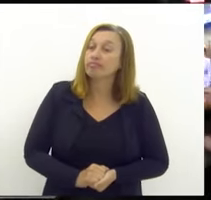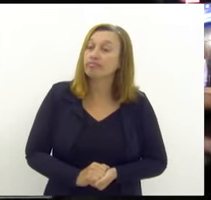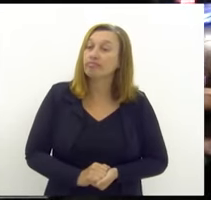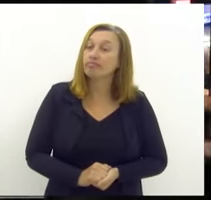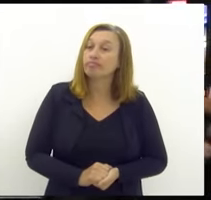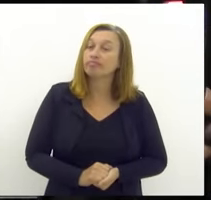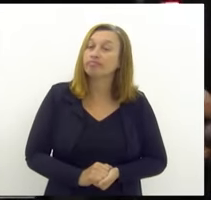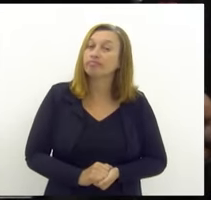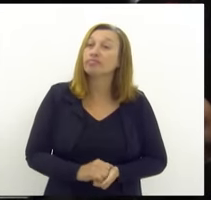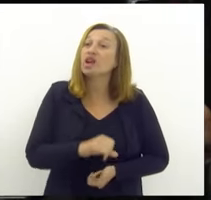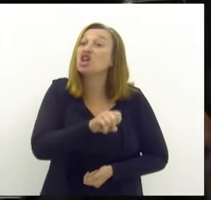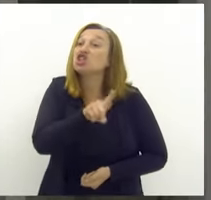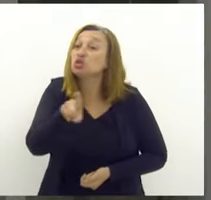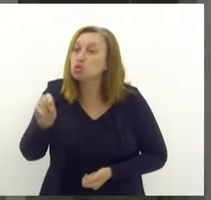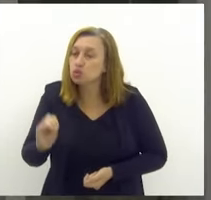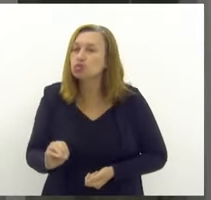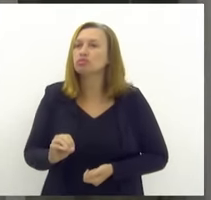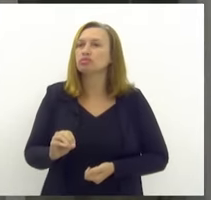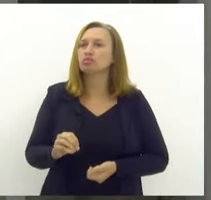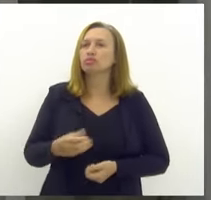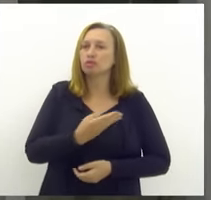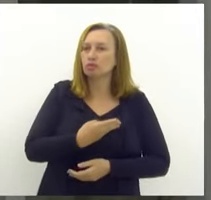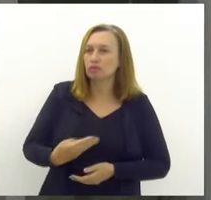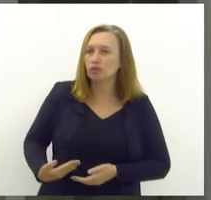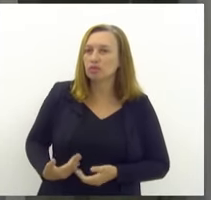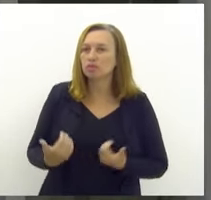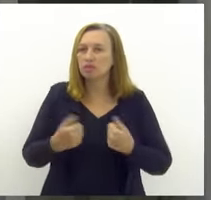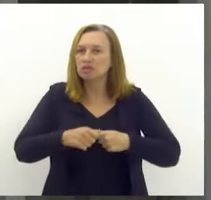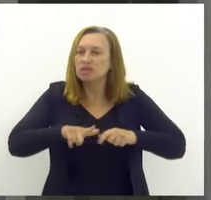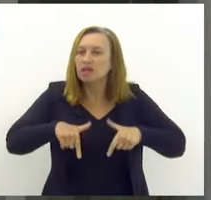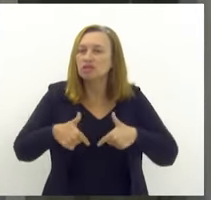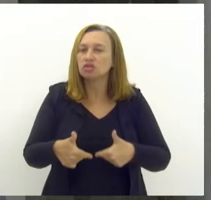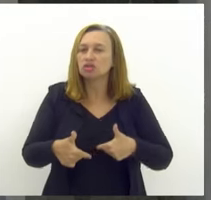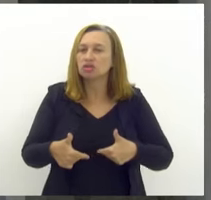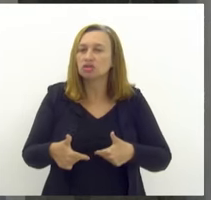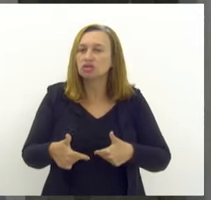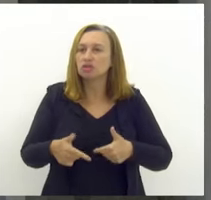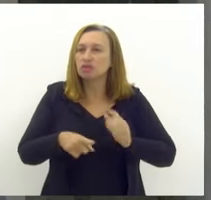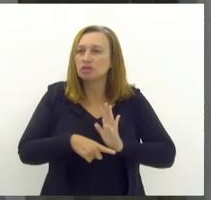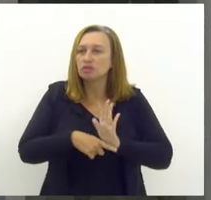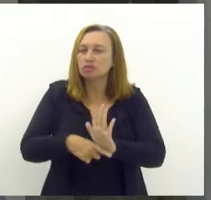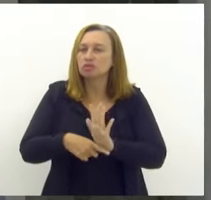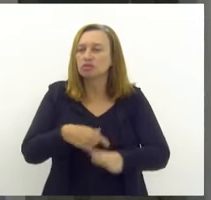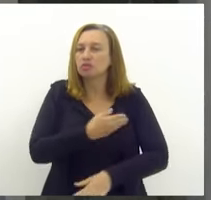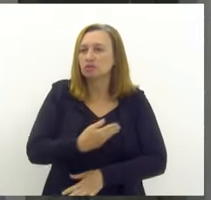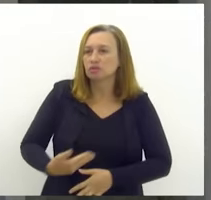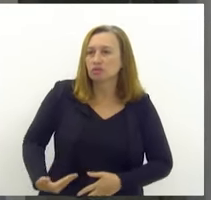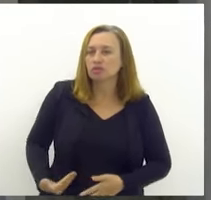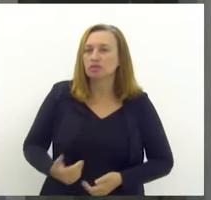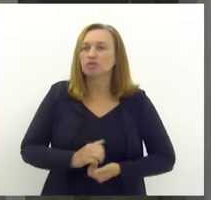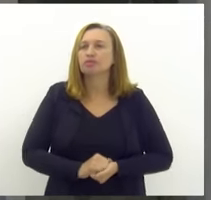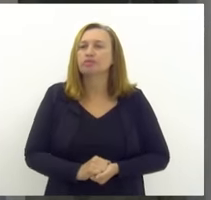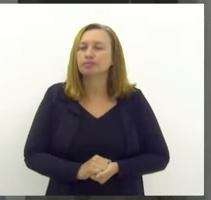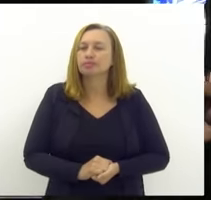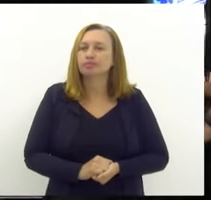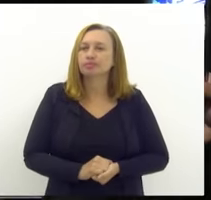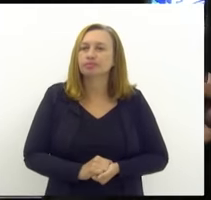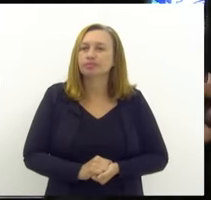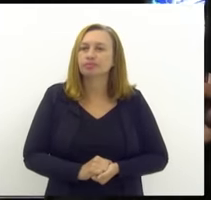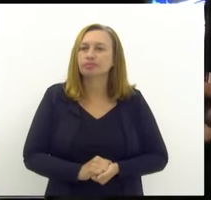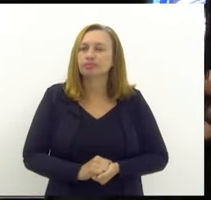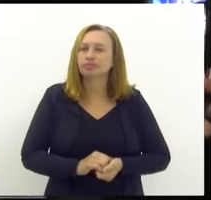com isso que o governador deveria estar se ocupando de ajudar o governo fedal concluir deputada a